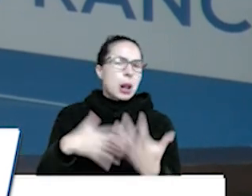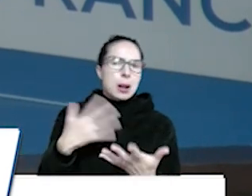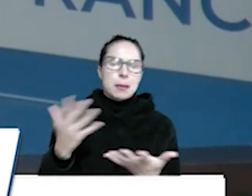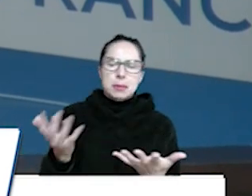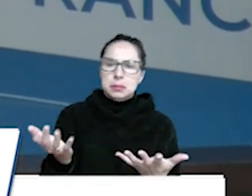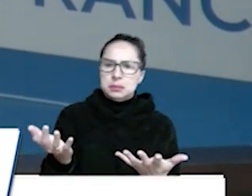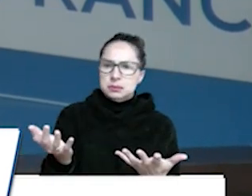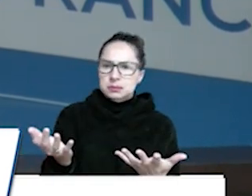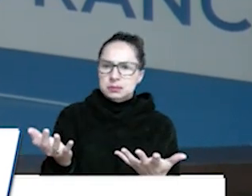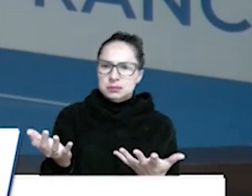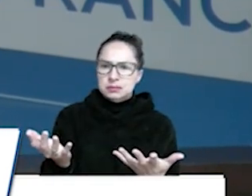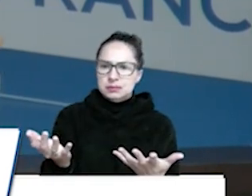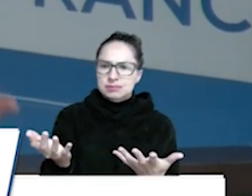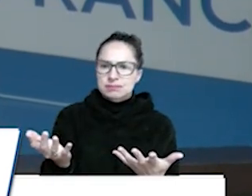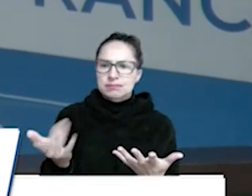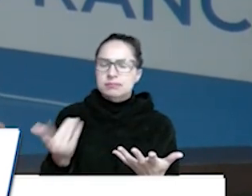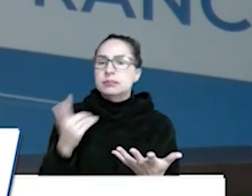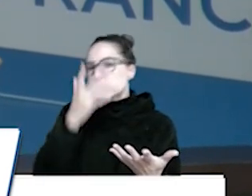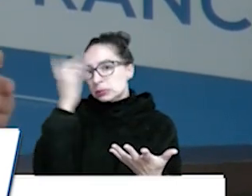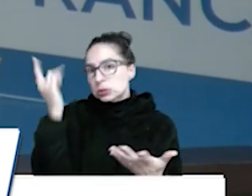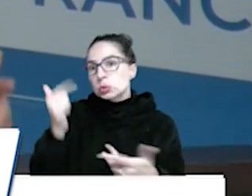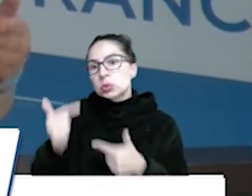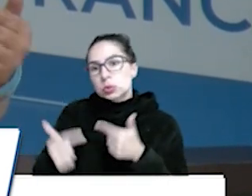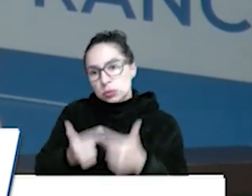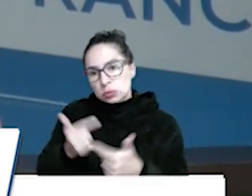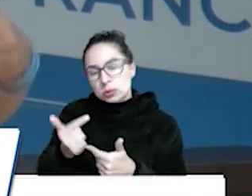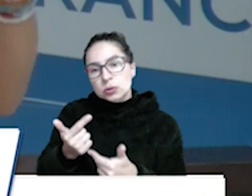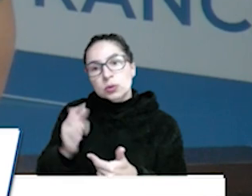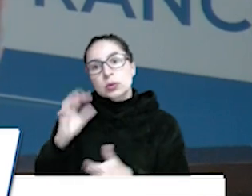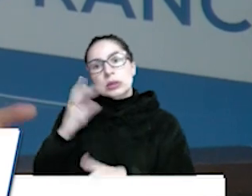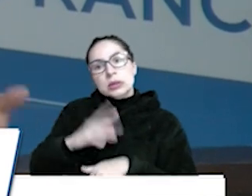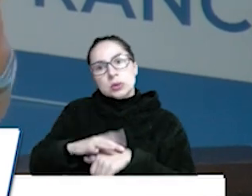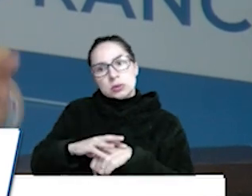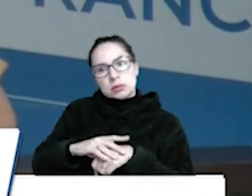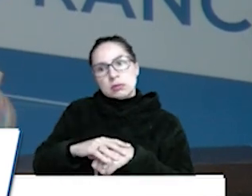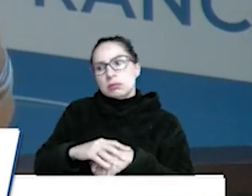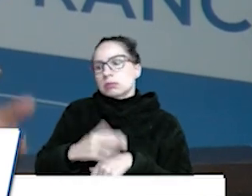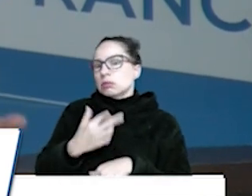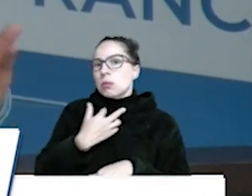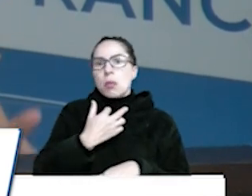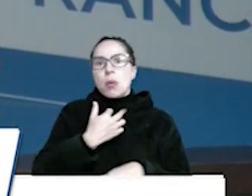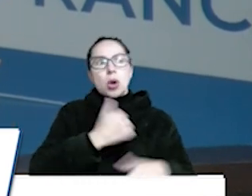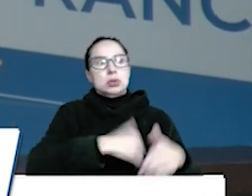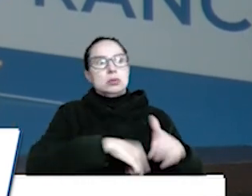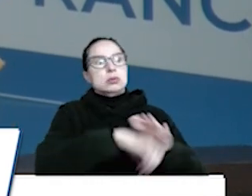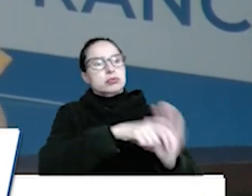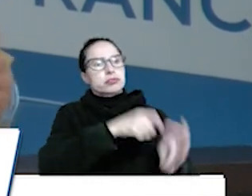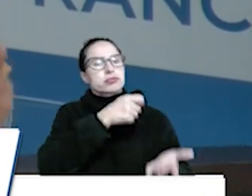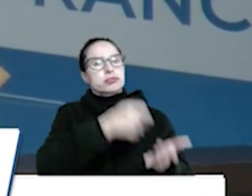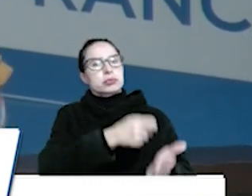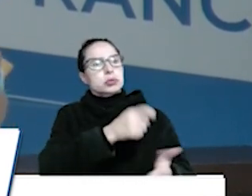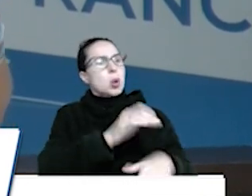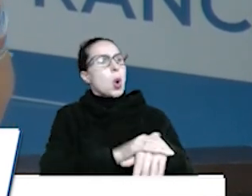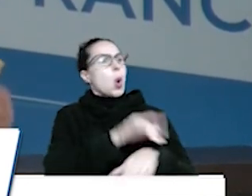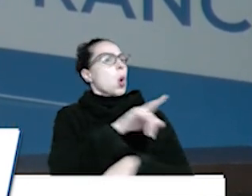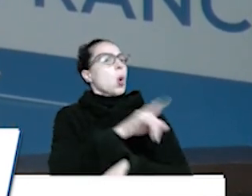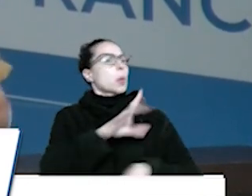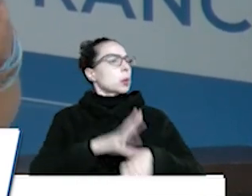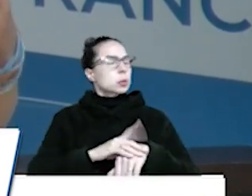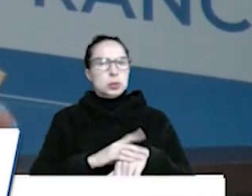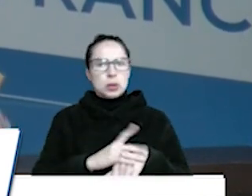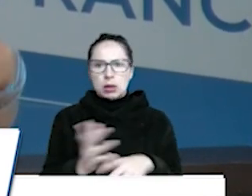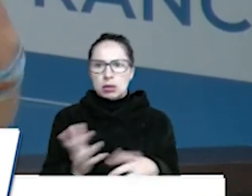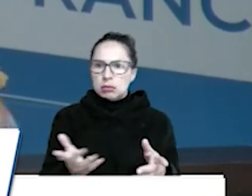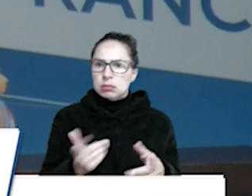os servidores adoecem, a gente não pode punir o servidor por adoecer. A gente tem que